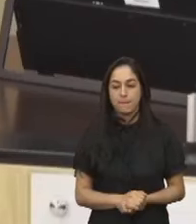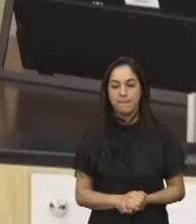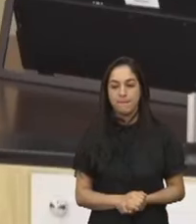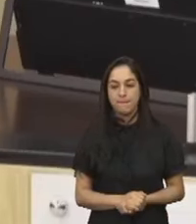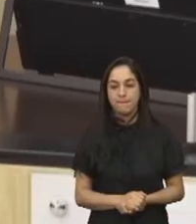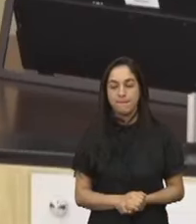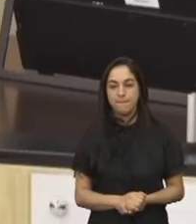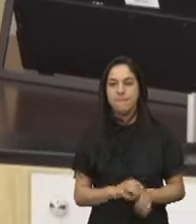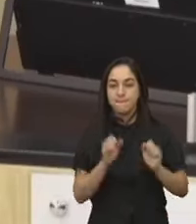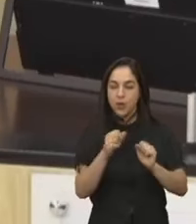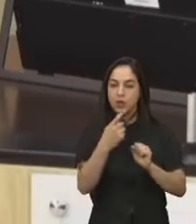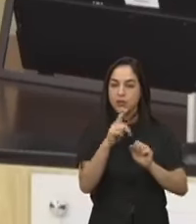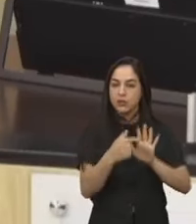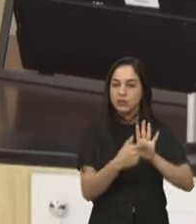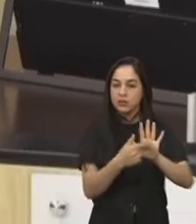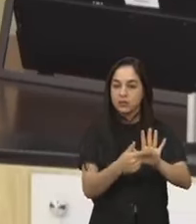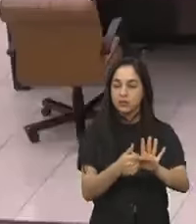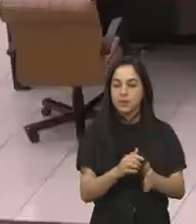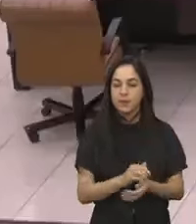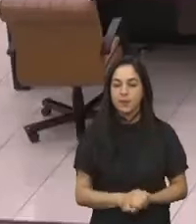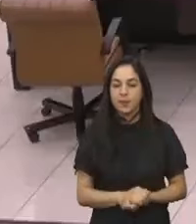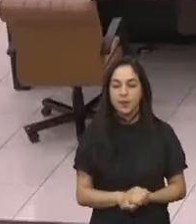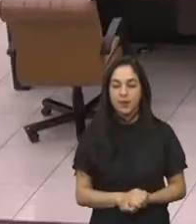o seu destaque.